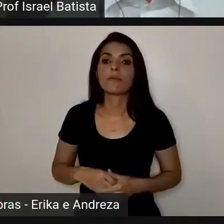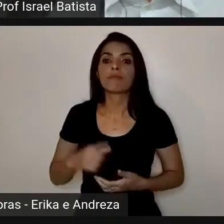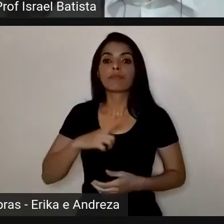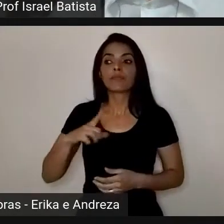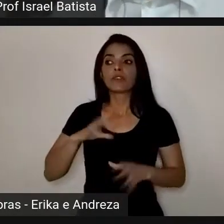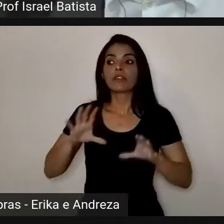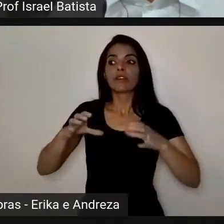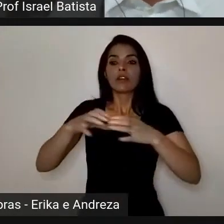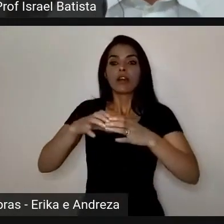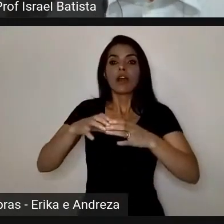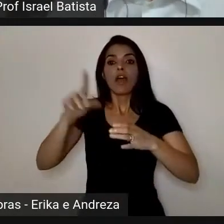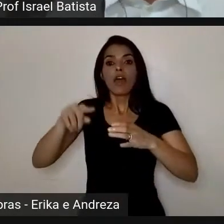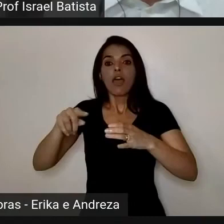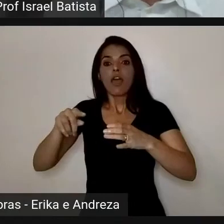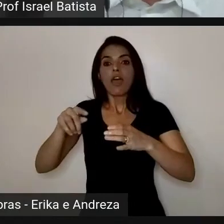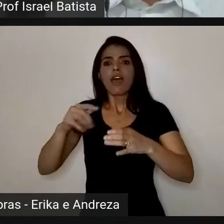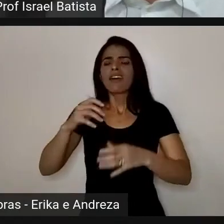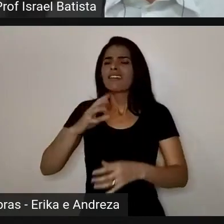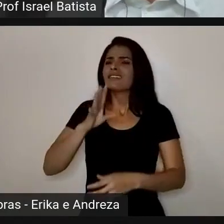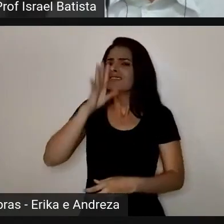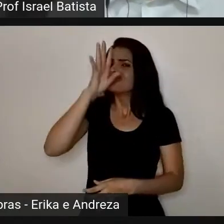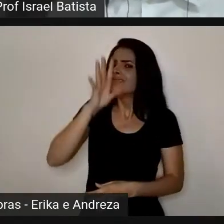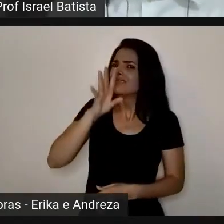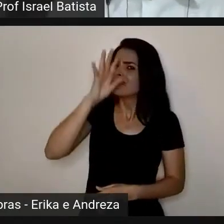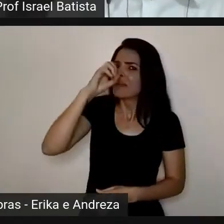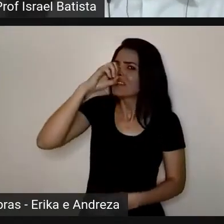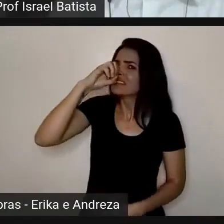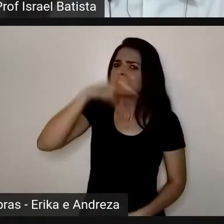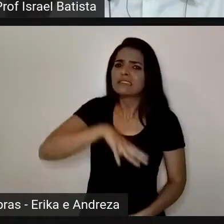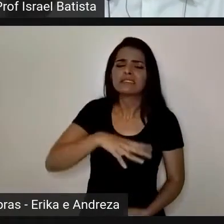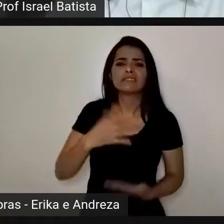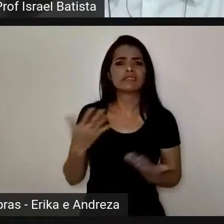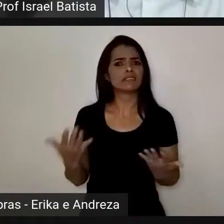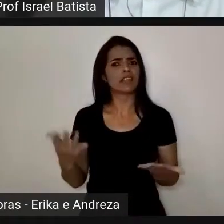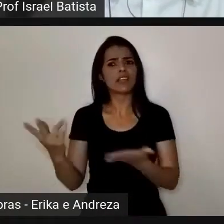em 88 é um exagero, é um erro, né?